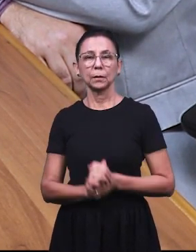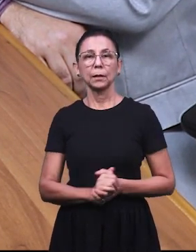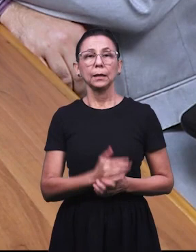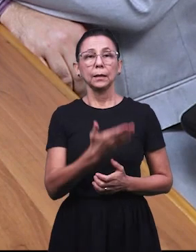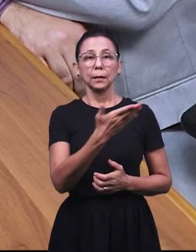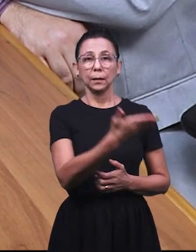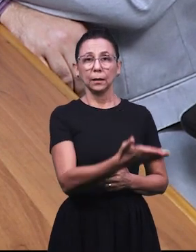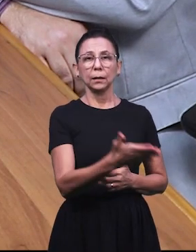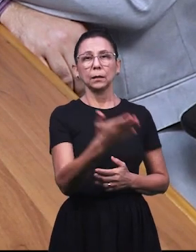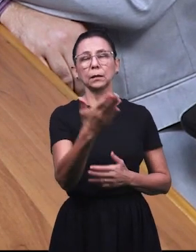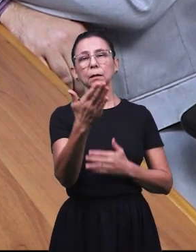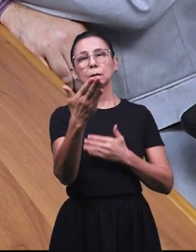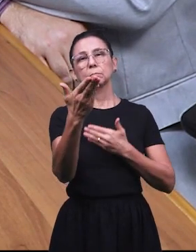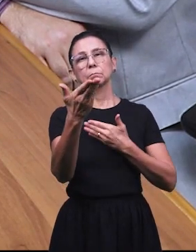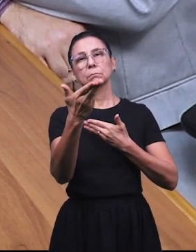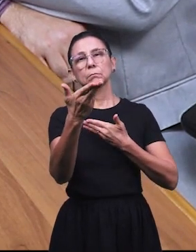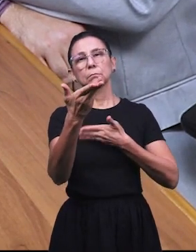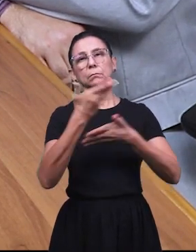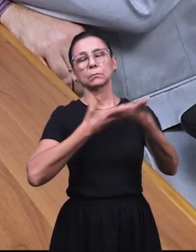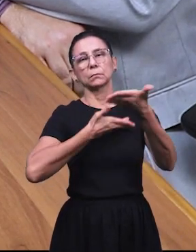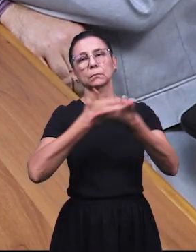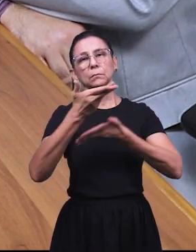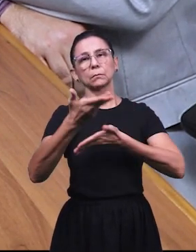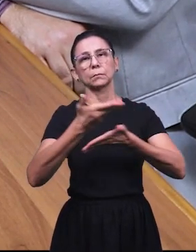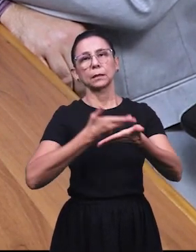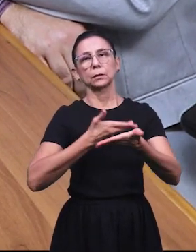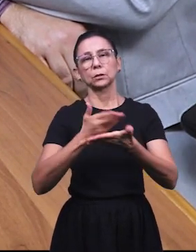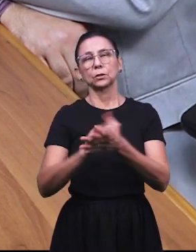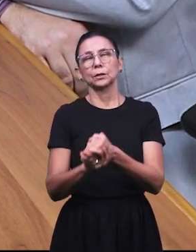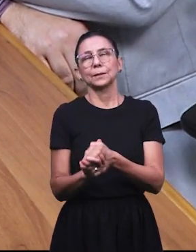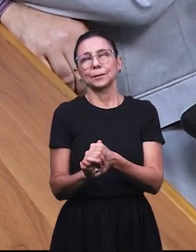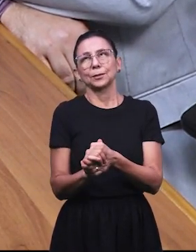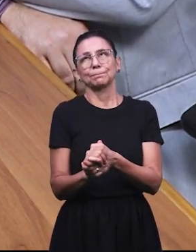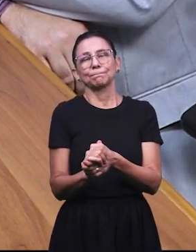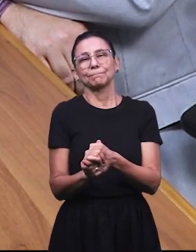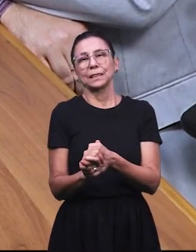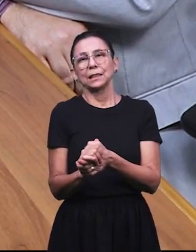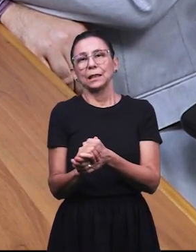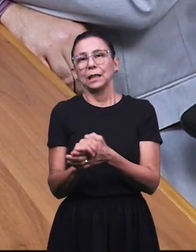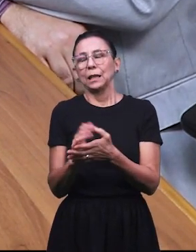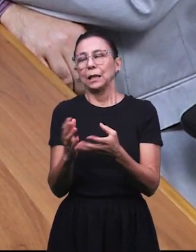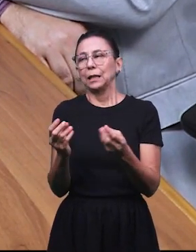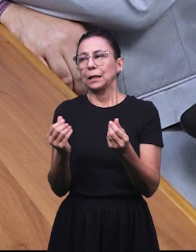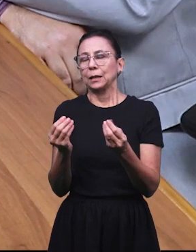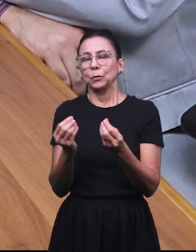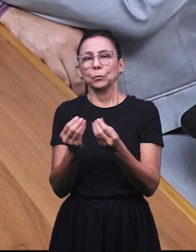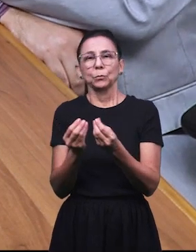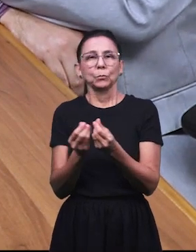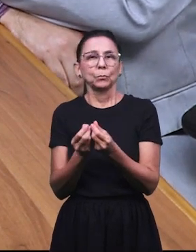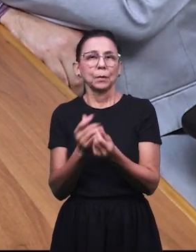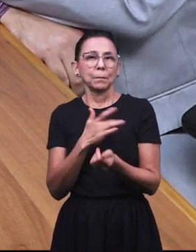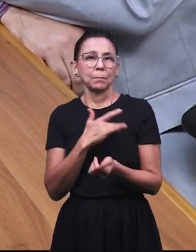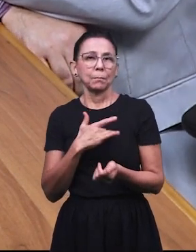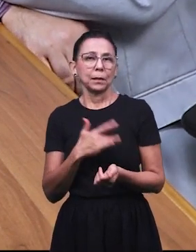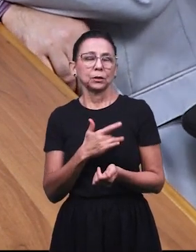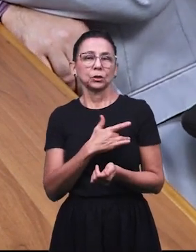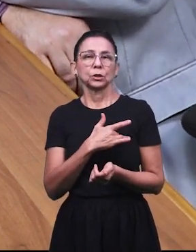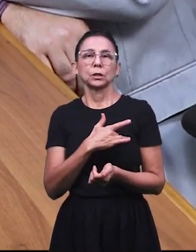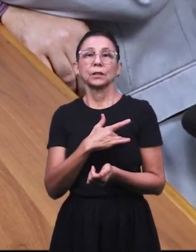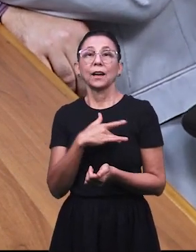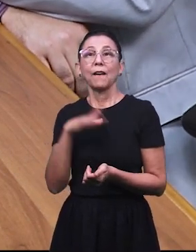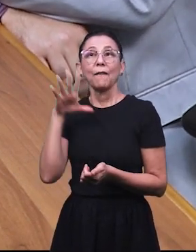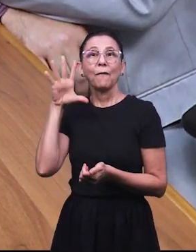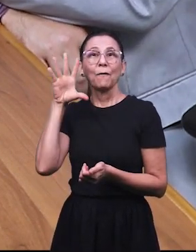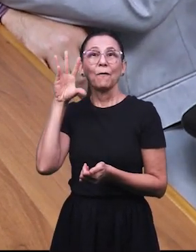a Lucélia, ela compartilha comigo de uma paixão, né, que para